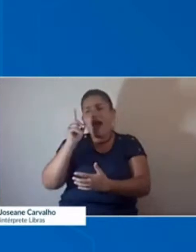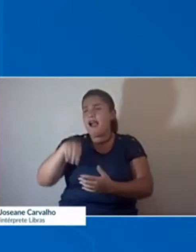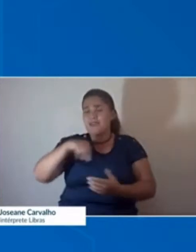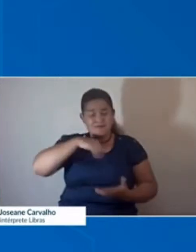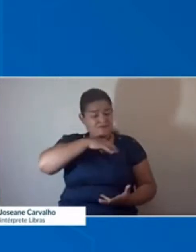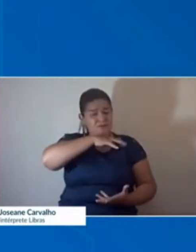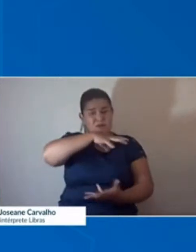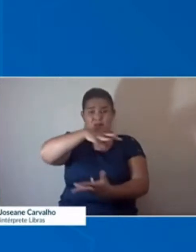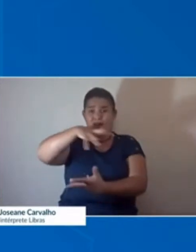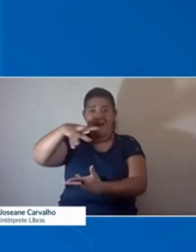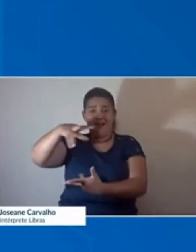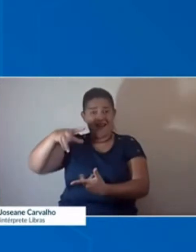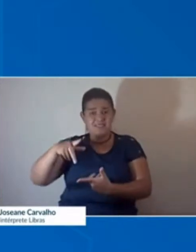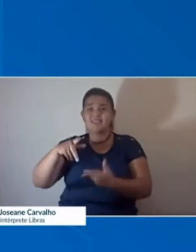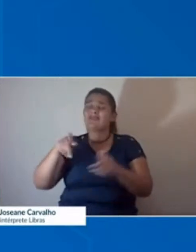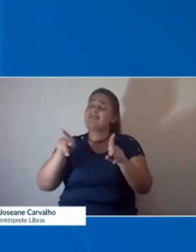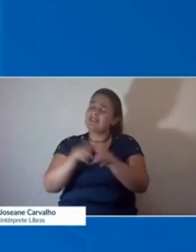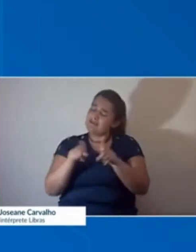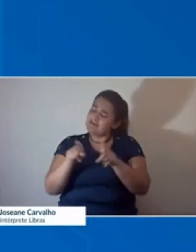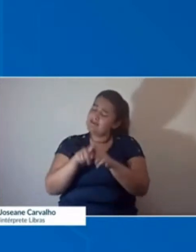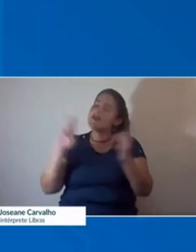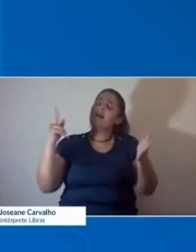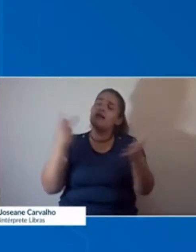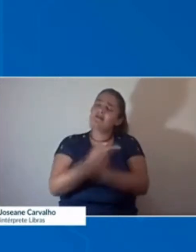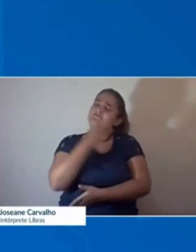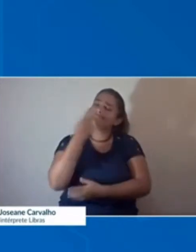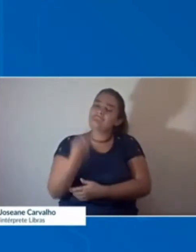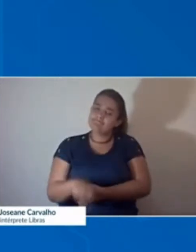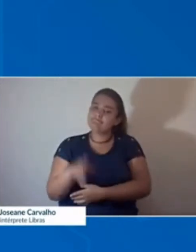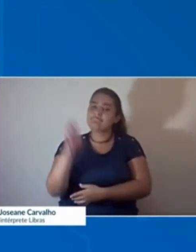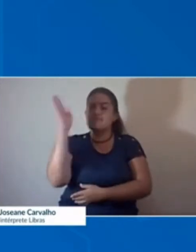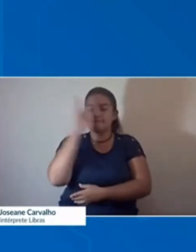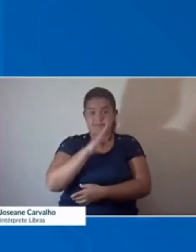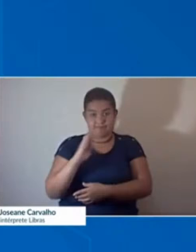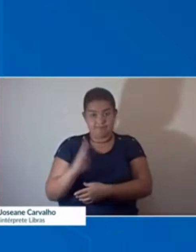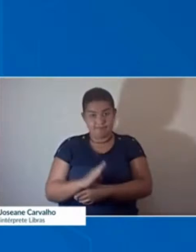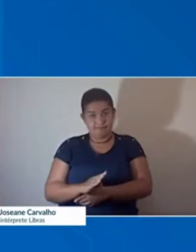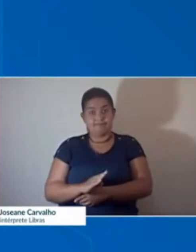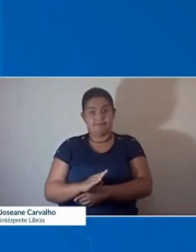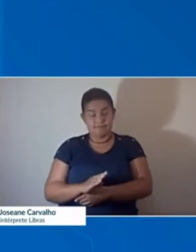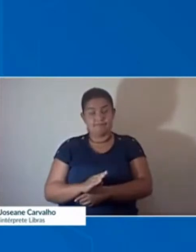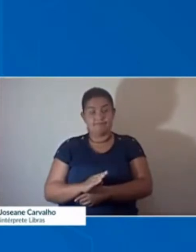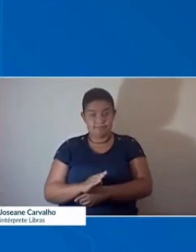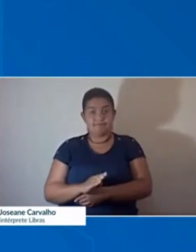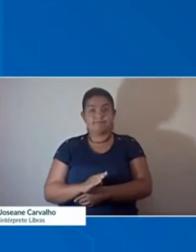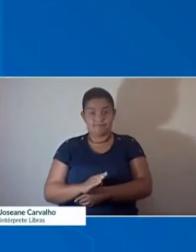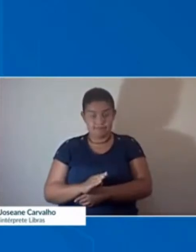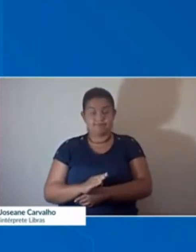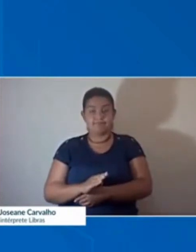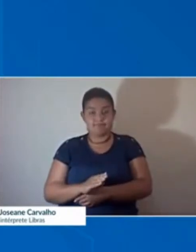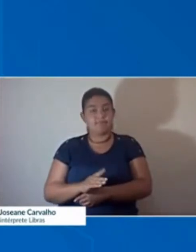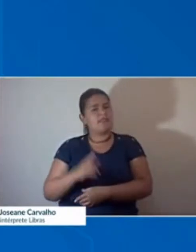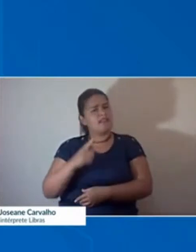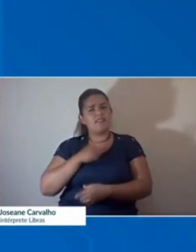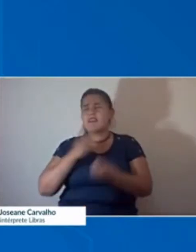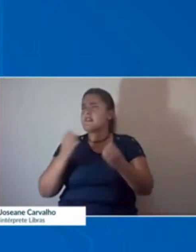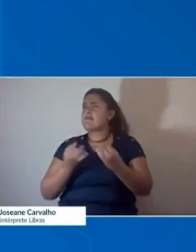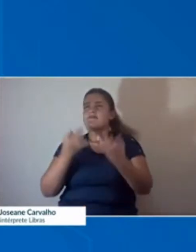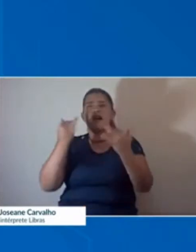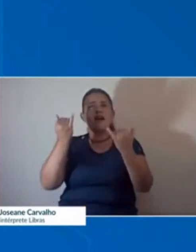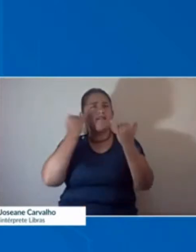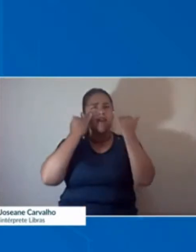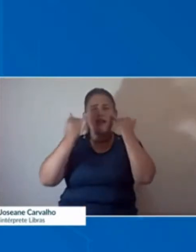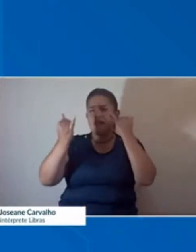claro, aconteceu no Brasil também, né? Embora existem muitas expressões femininas, né,